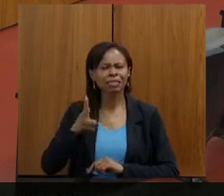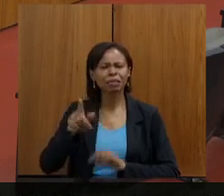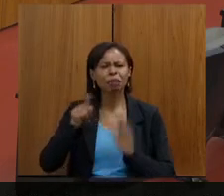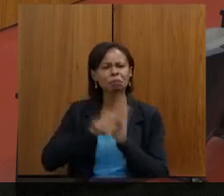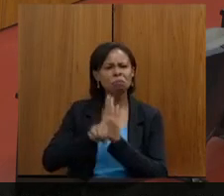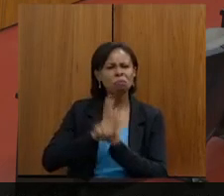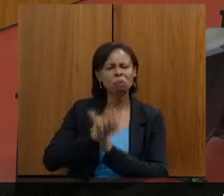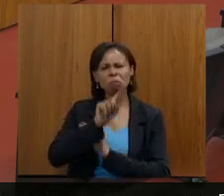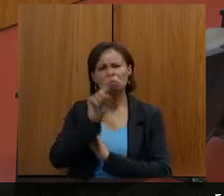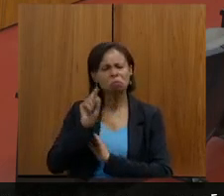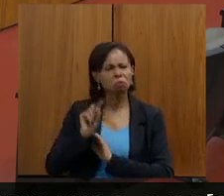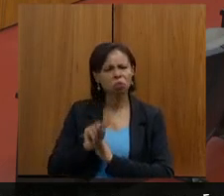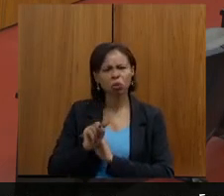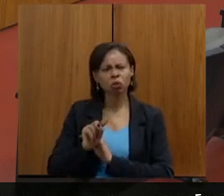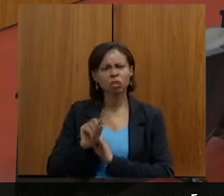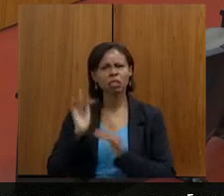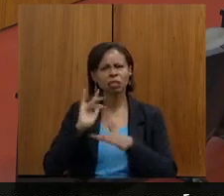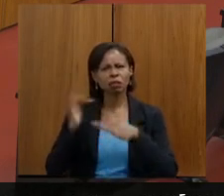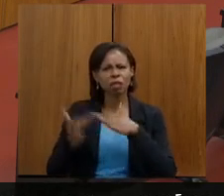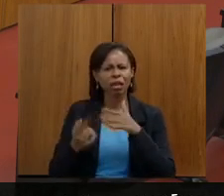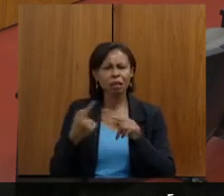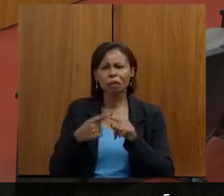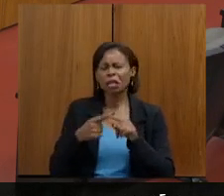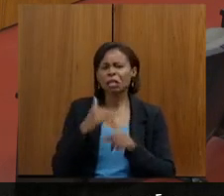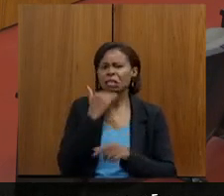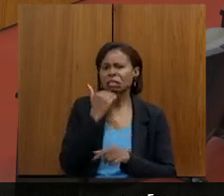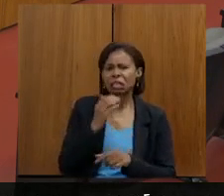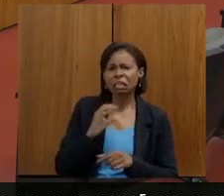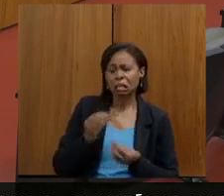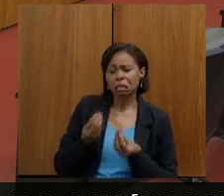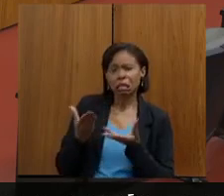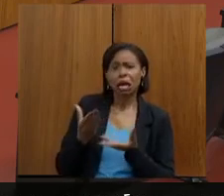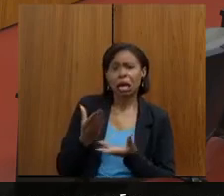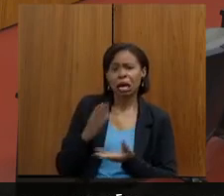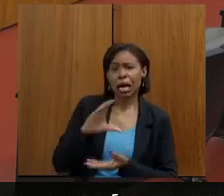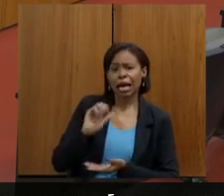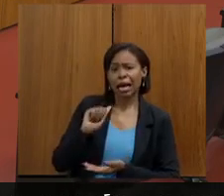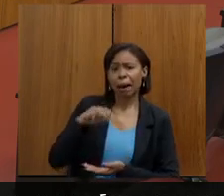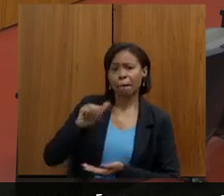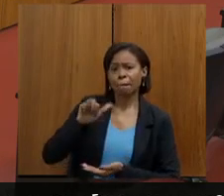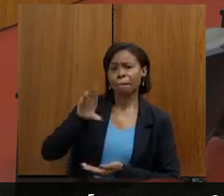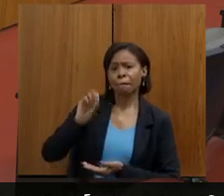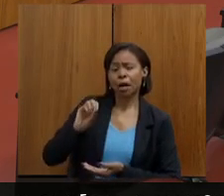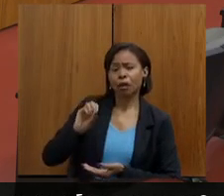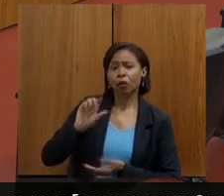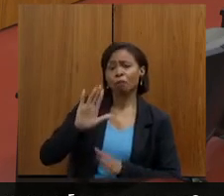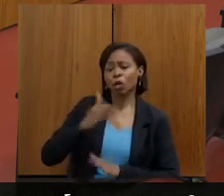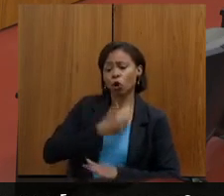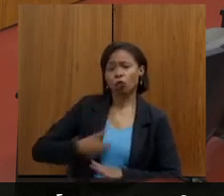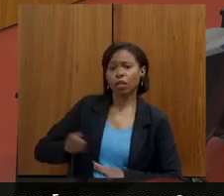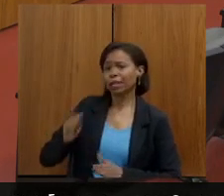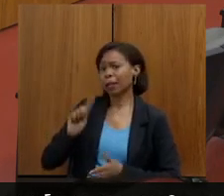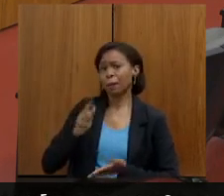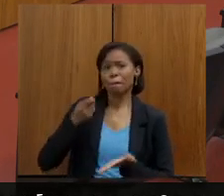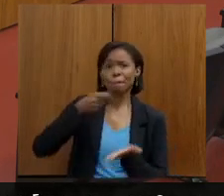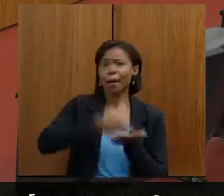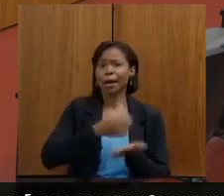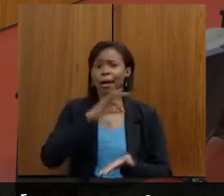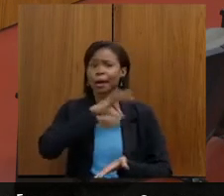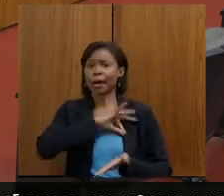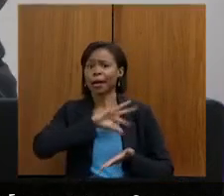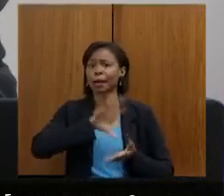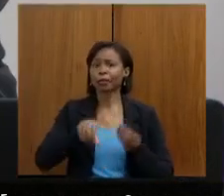Dizem que o não adiantava dar um Camaro e o governo não pagar a recomposição só para explicar Em que